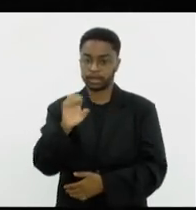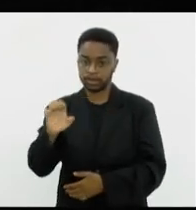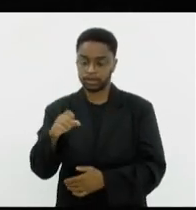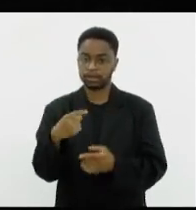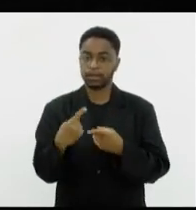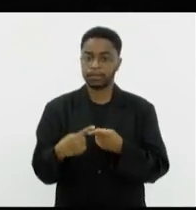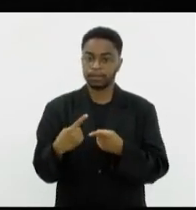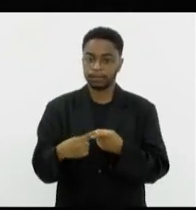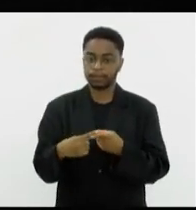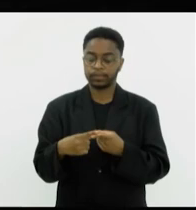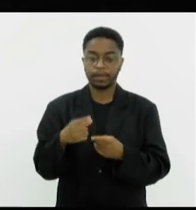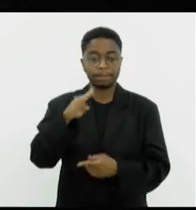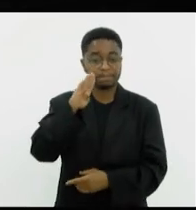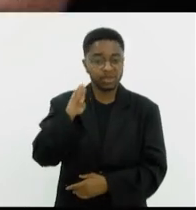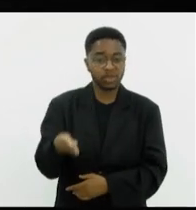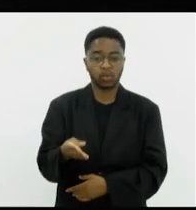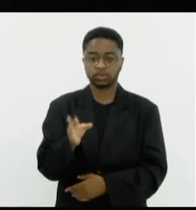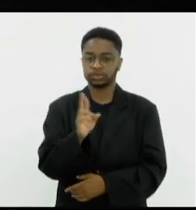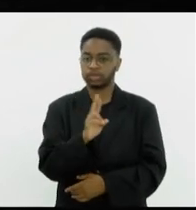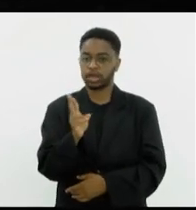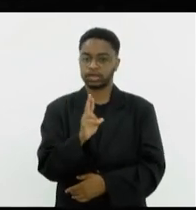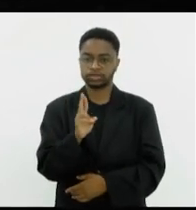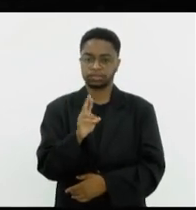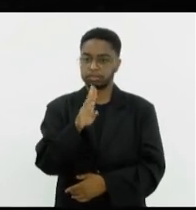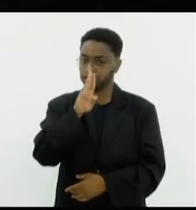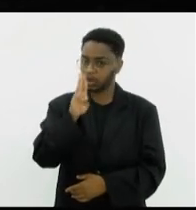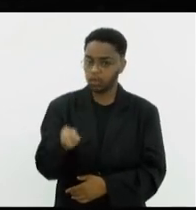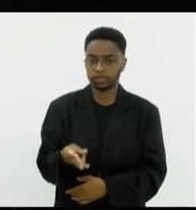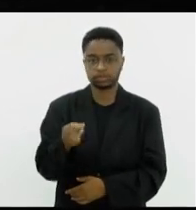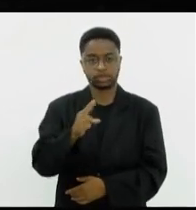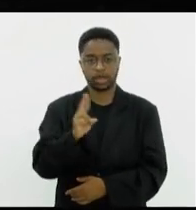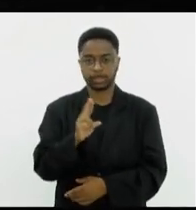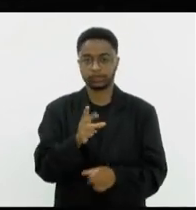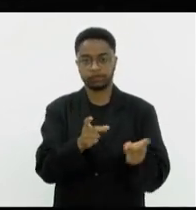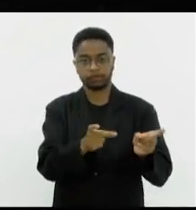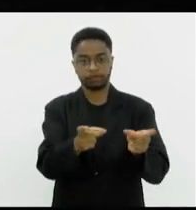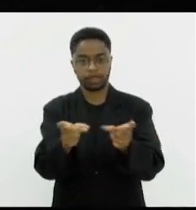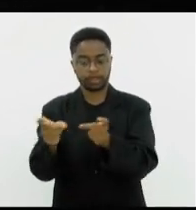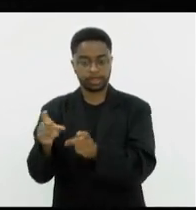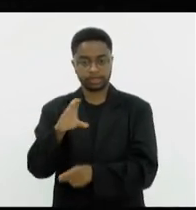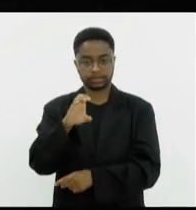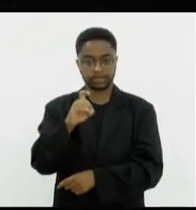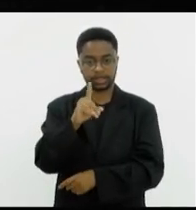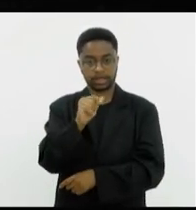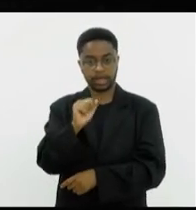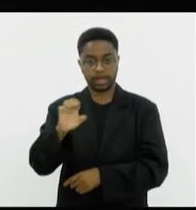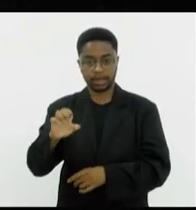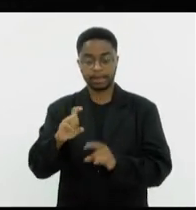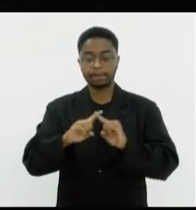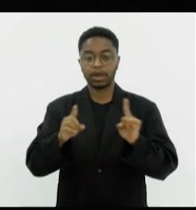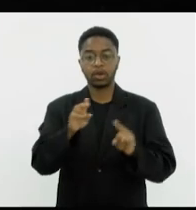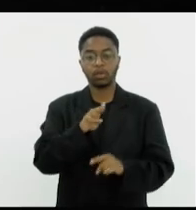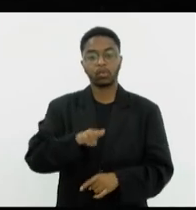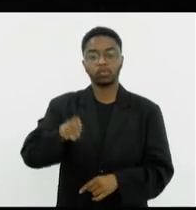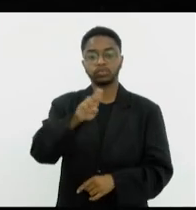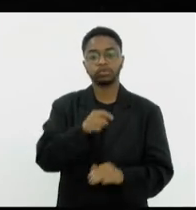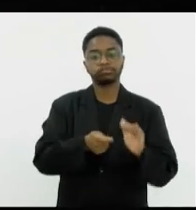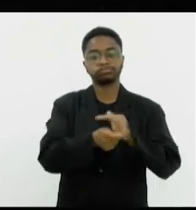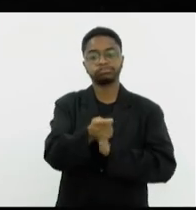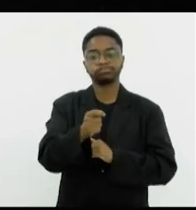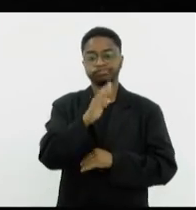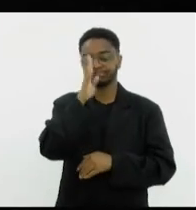Foram bilhões, milhões de reais na venda da SEDAI que foram investidos em projetos